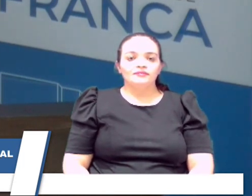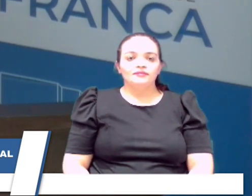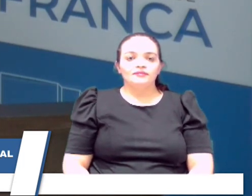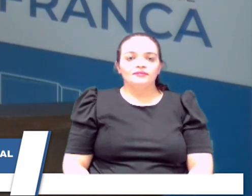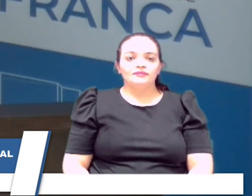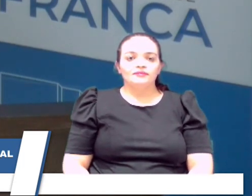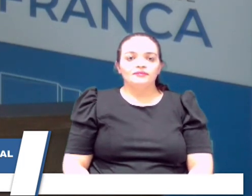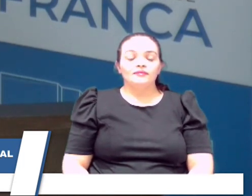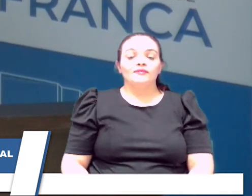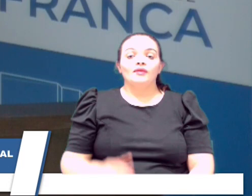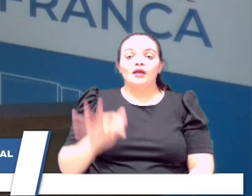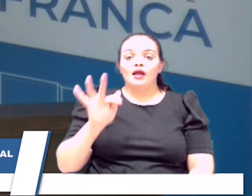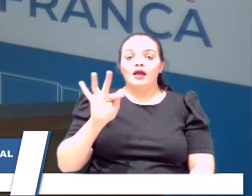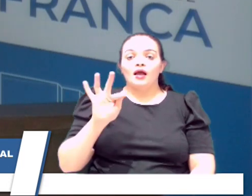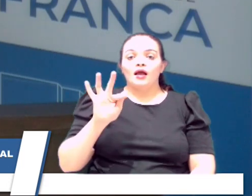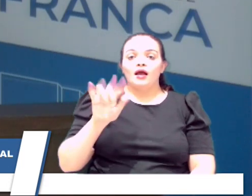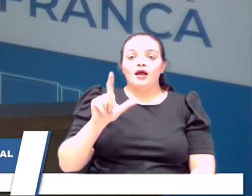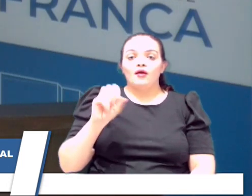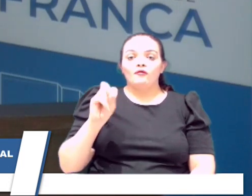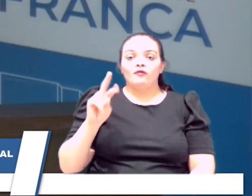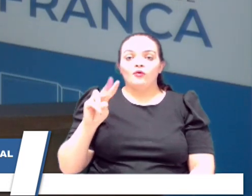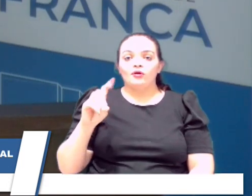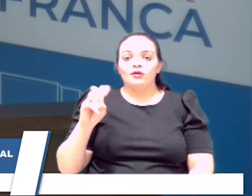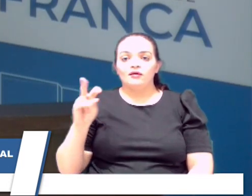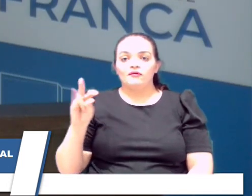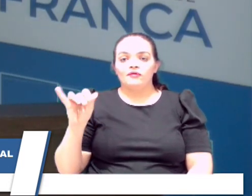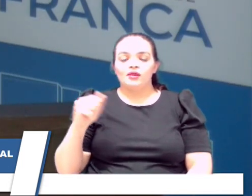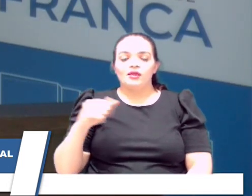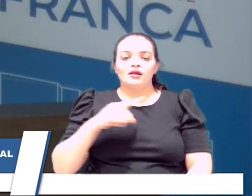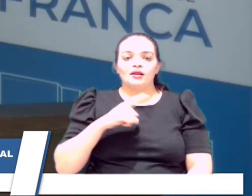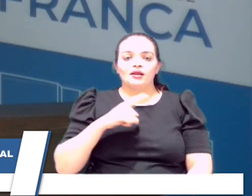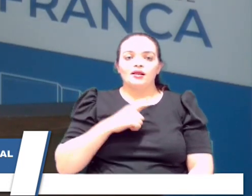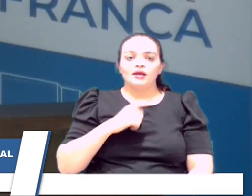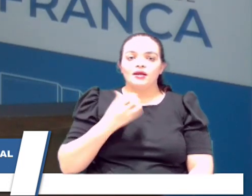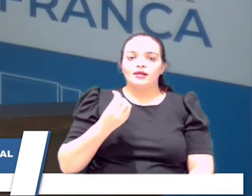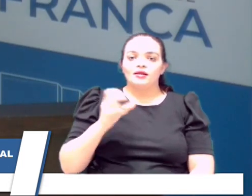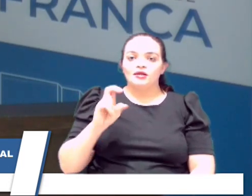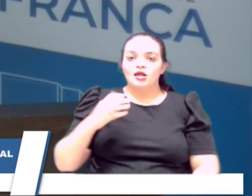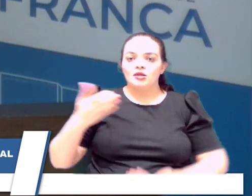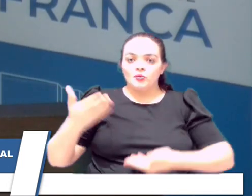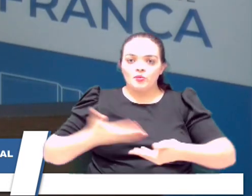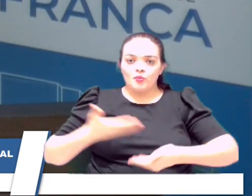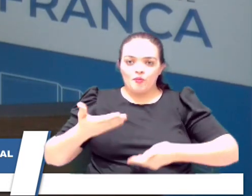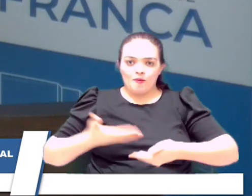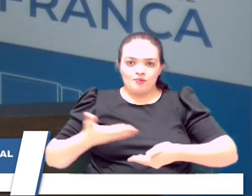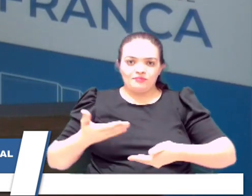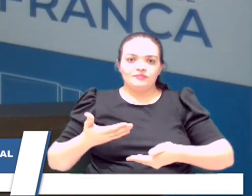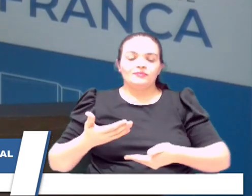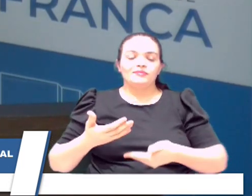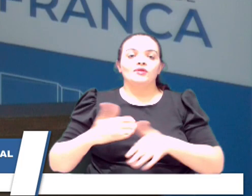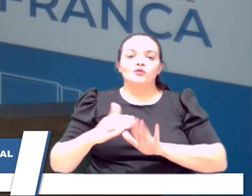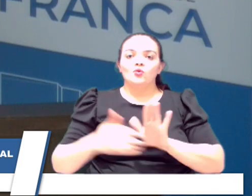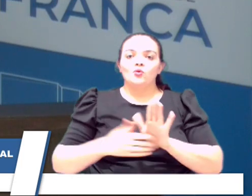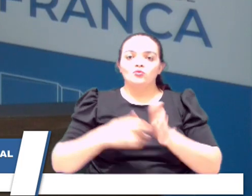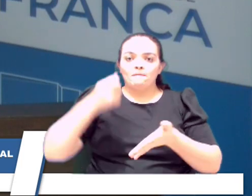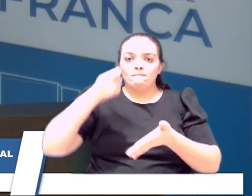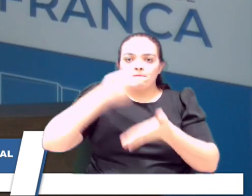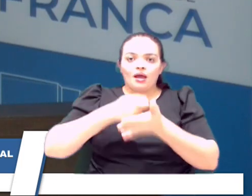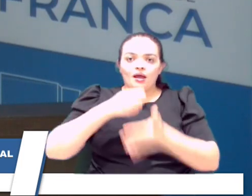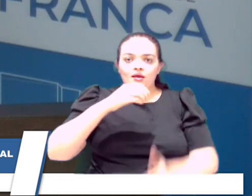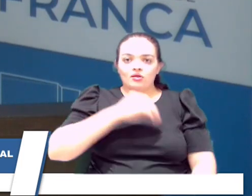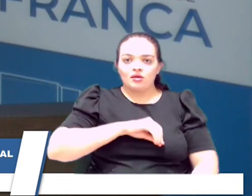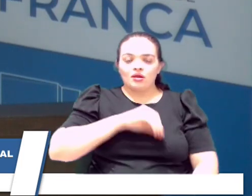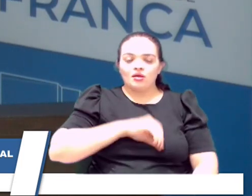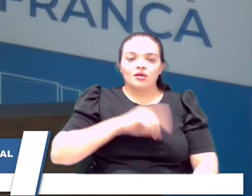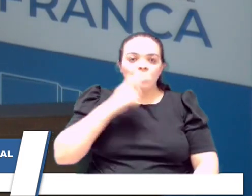A Flor da Vida hoje conta com um quadro de 65 funcionários, todos remunerados para a gente conseguir